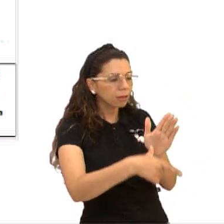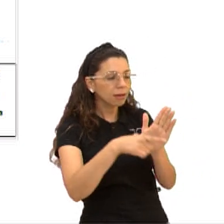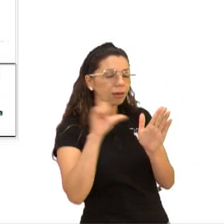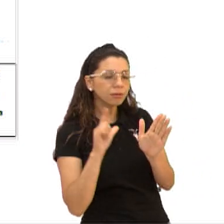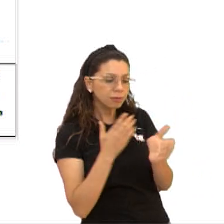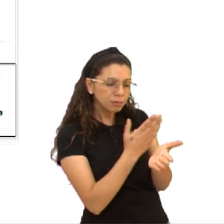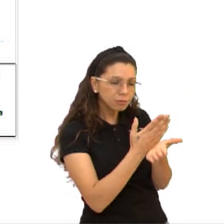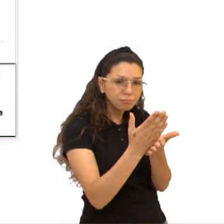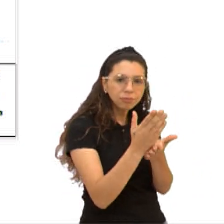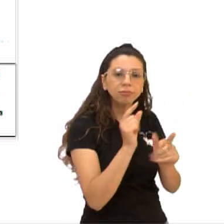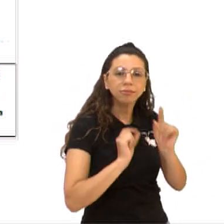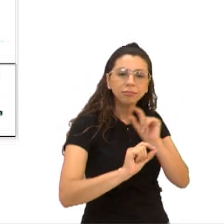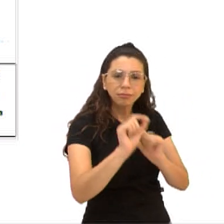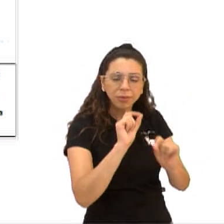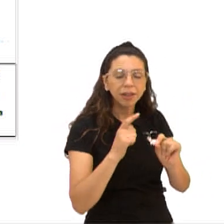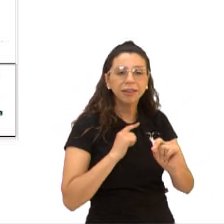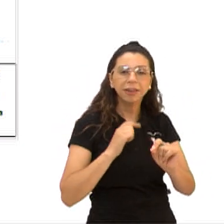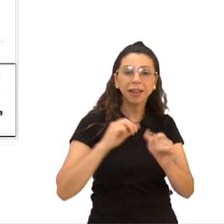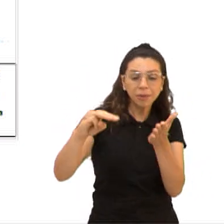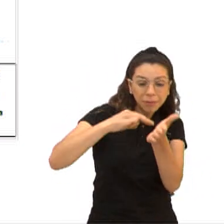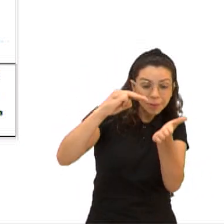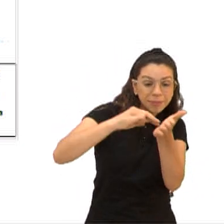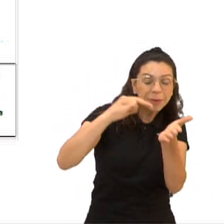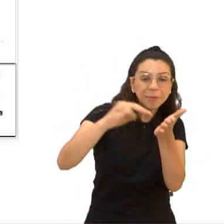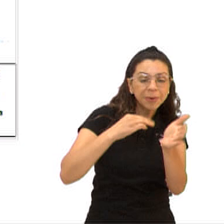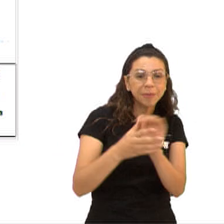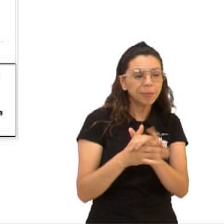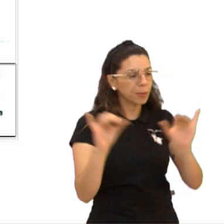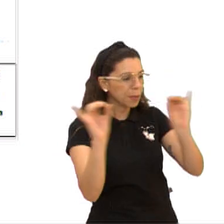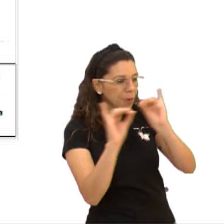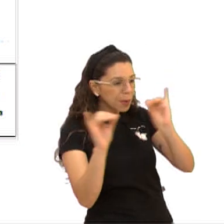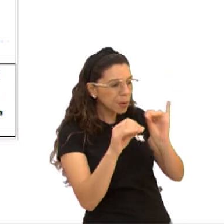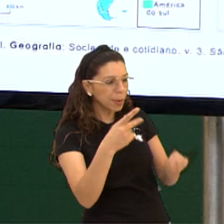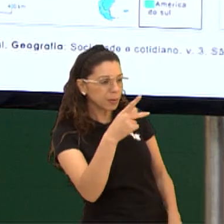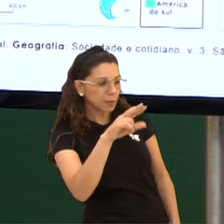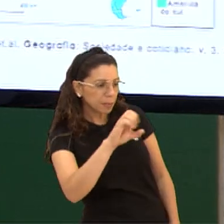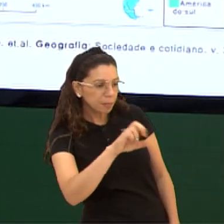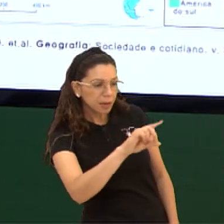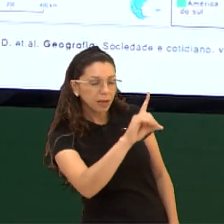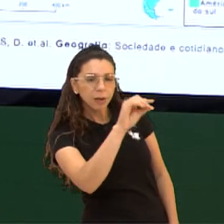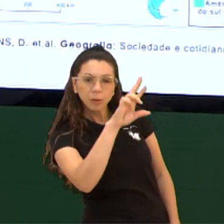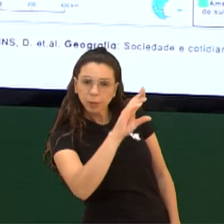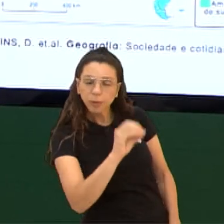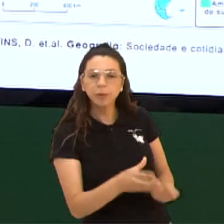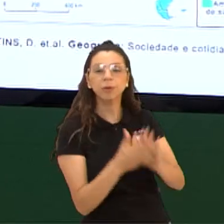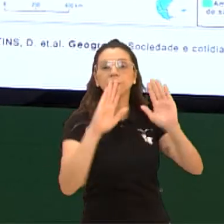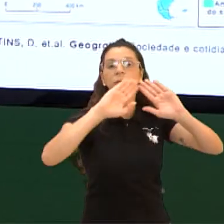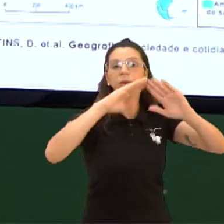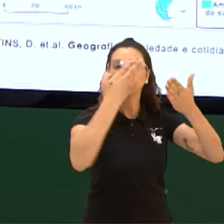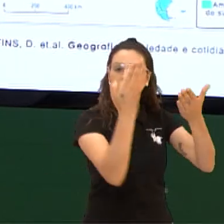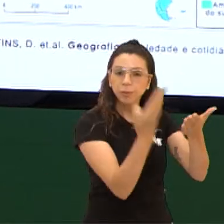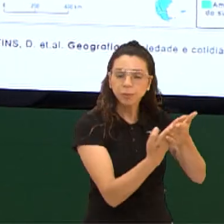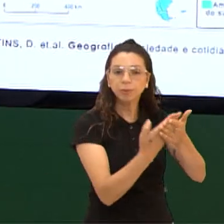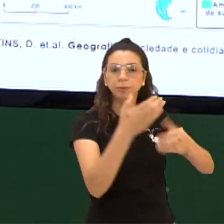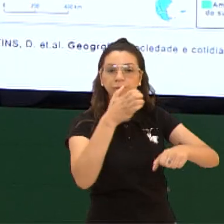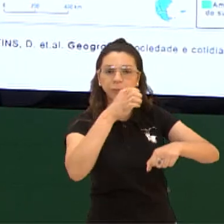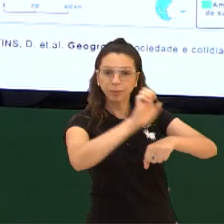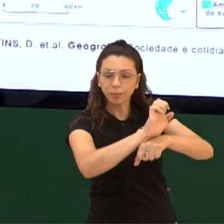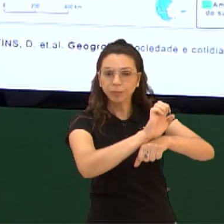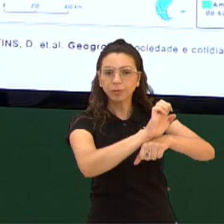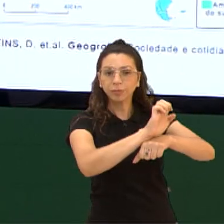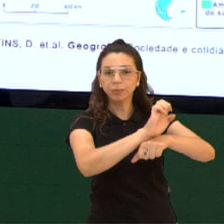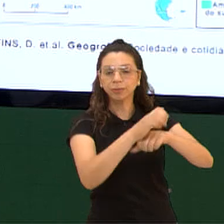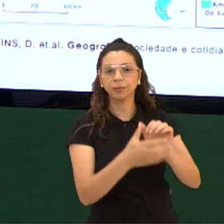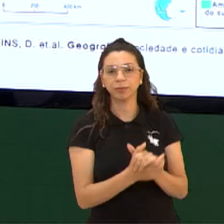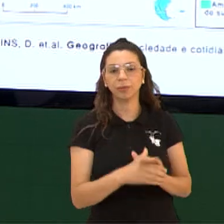aqui, chegando vários recadinhos. Oi, eu sou o Pedro Henrique Souza, estuda no Colégio Estadual